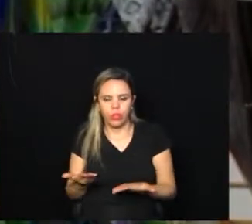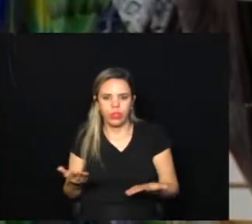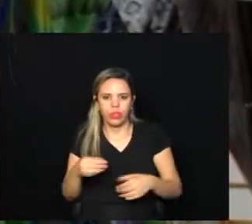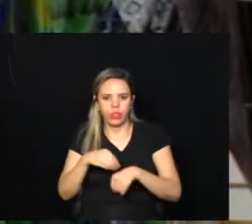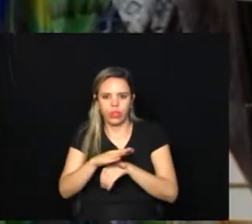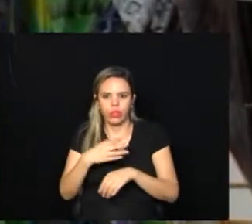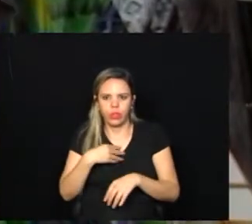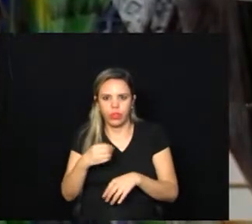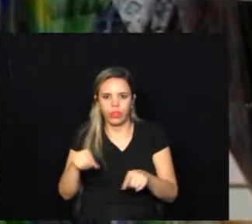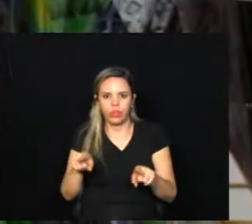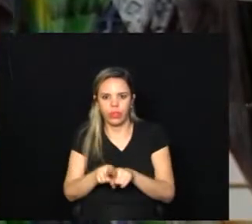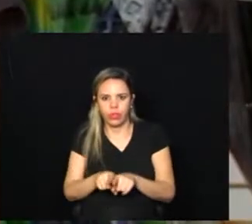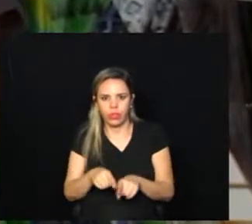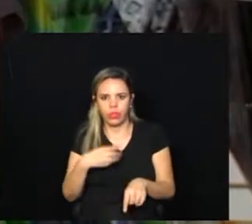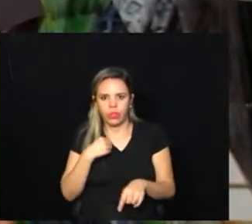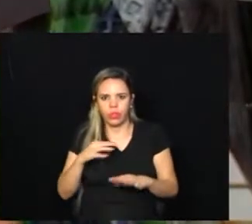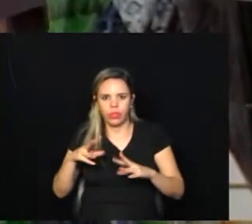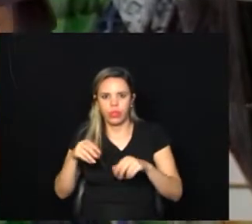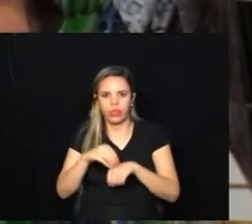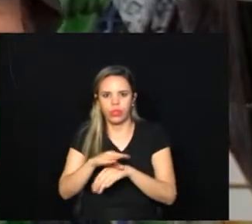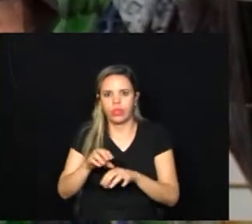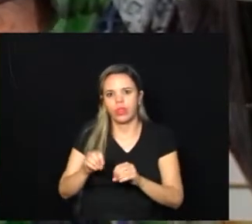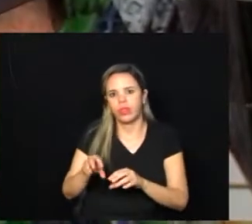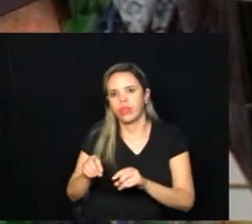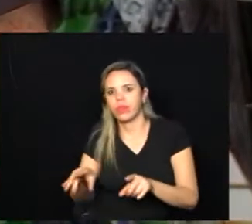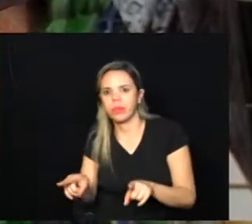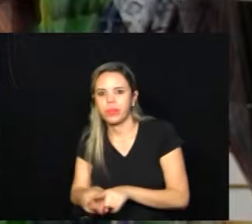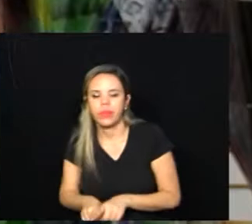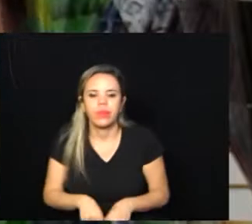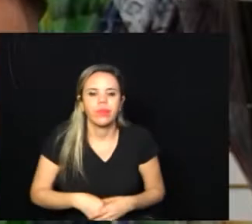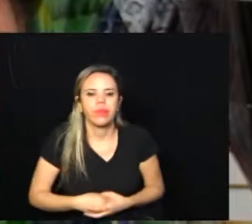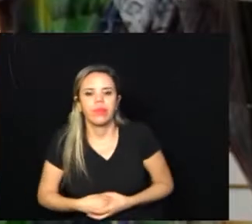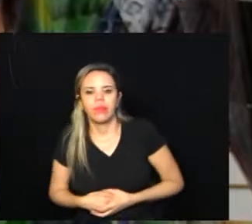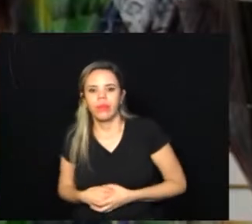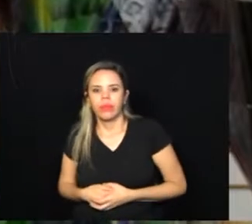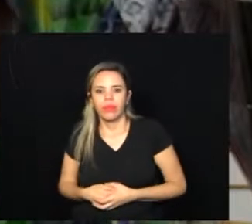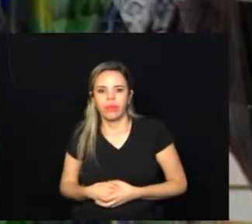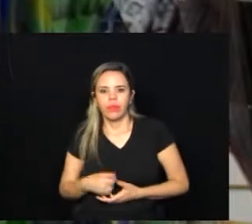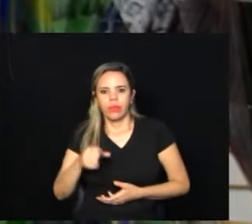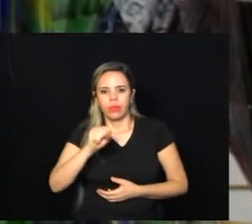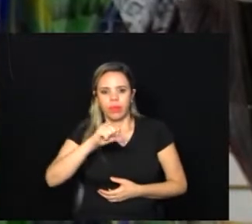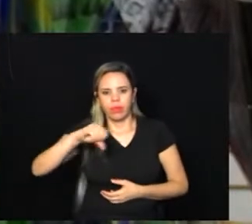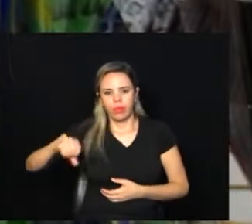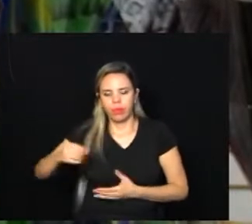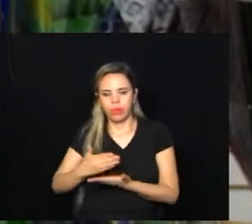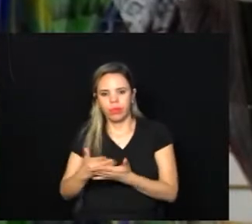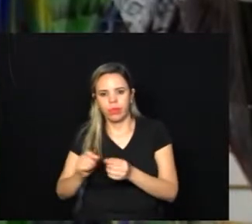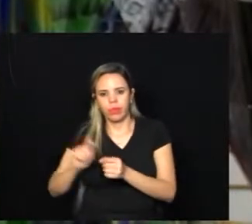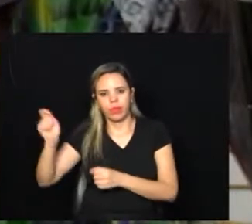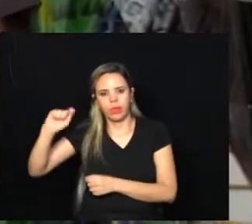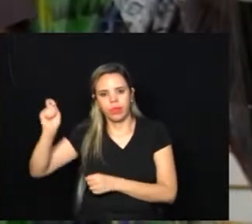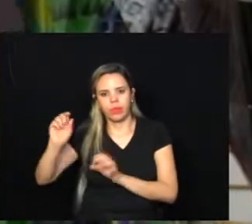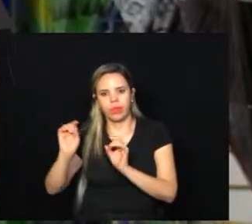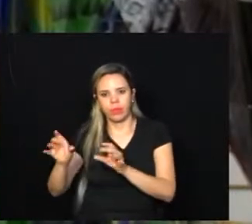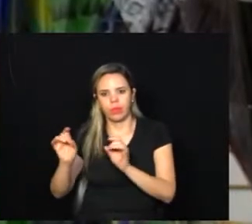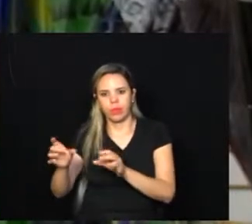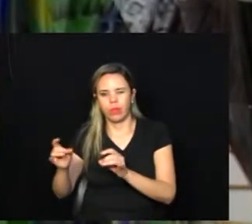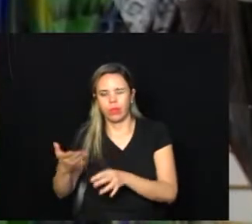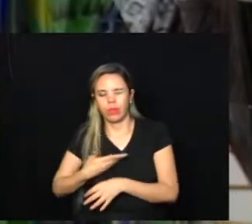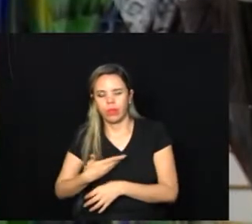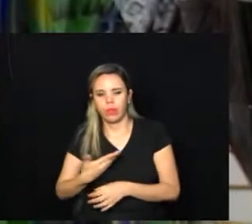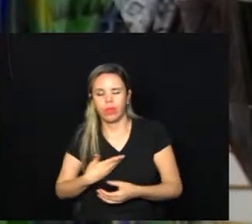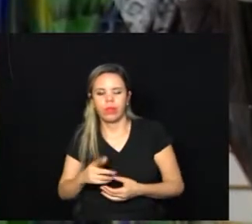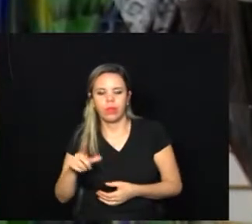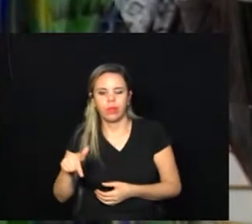filhos tudo isso também. E em 89 eu comecei a fazer pipa para vender para os amigos, né?